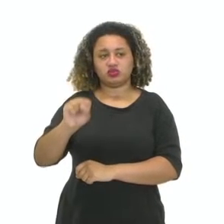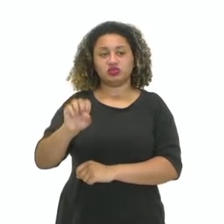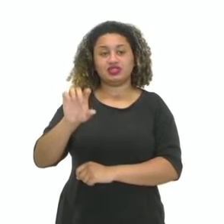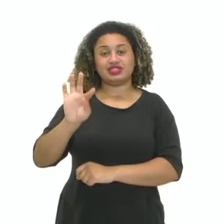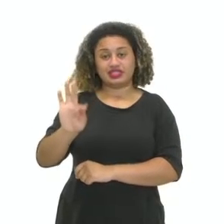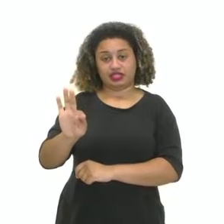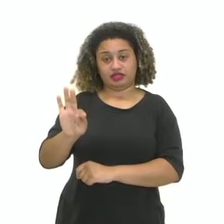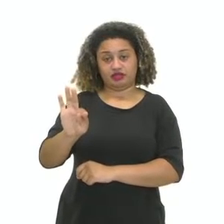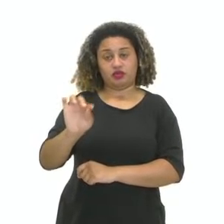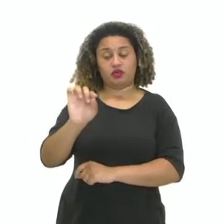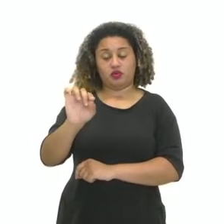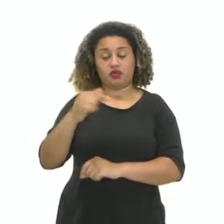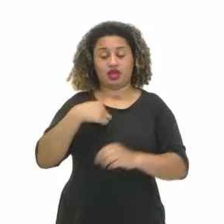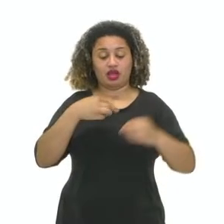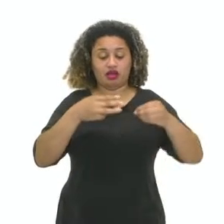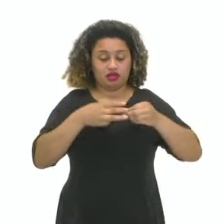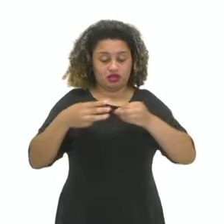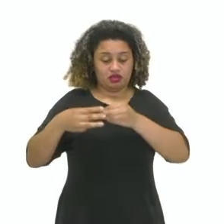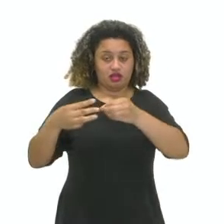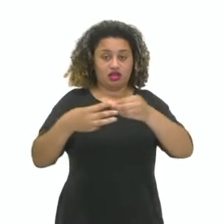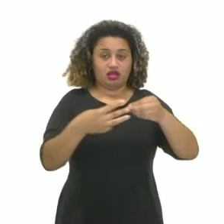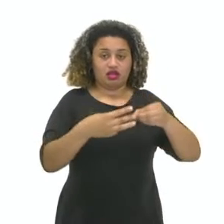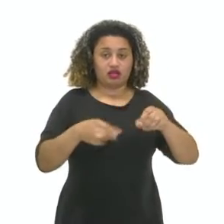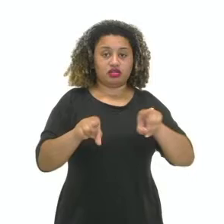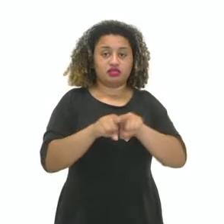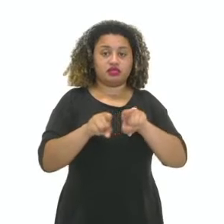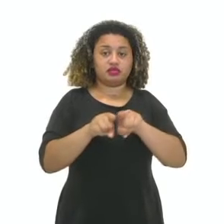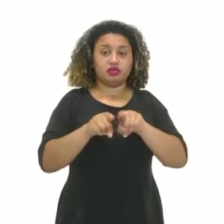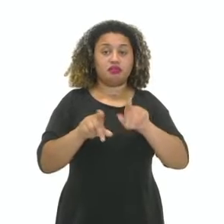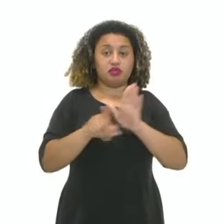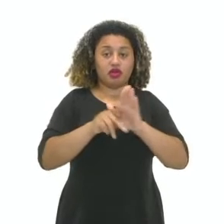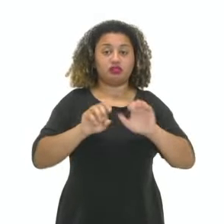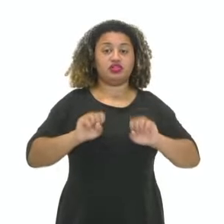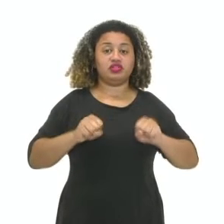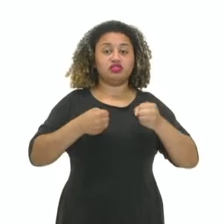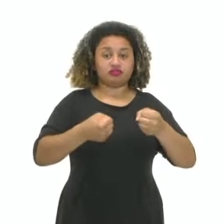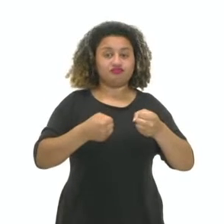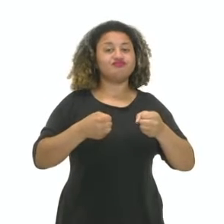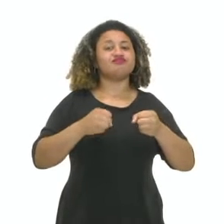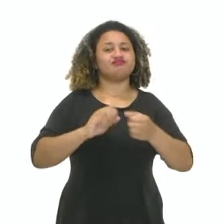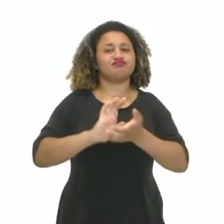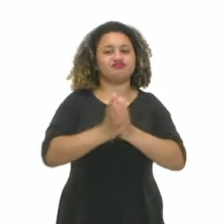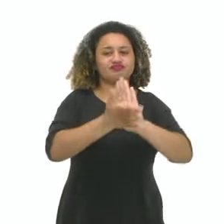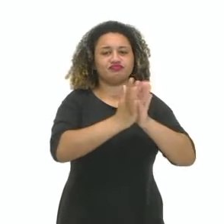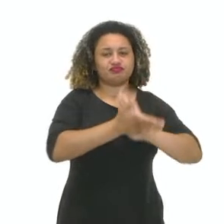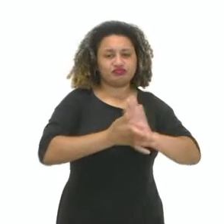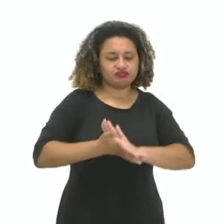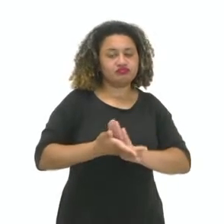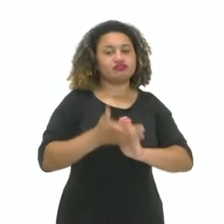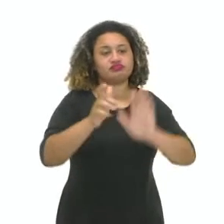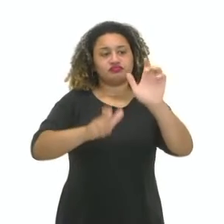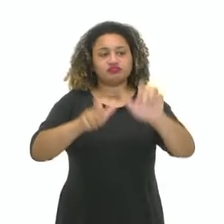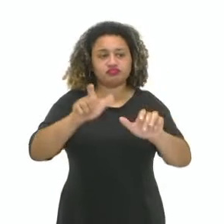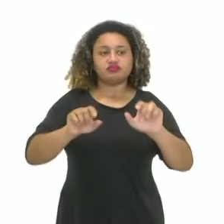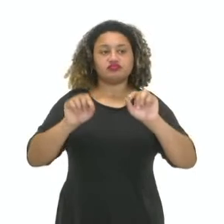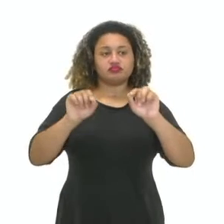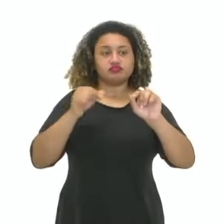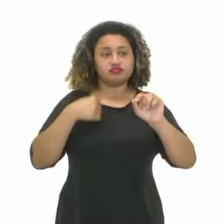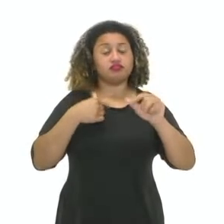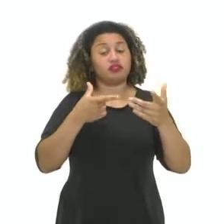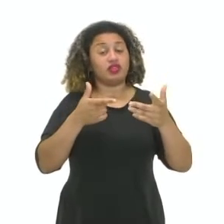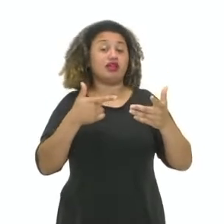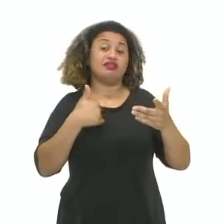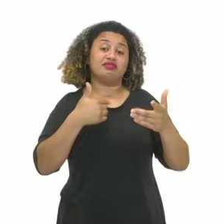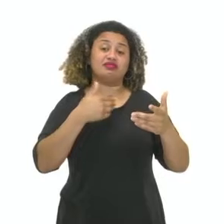linfócitos T são as nossas células de defesa e ele vai destruir essas células de defesa. Então, as pessoas tornam-se altamente